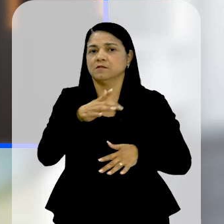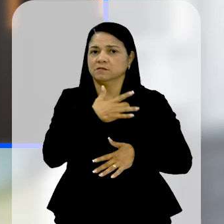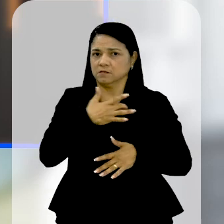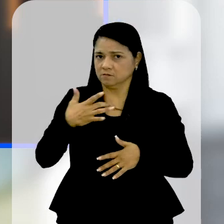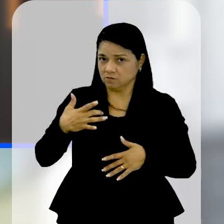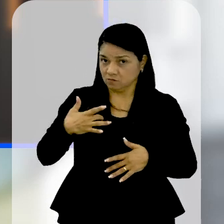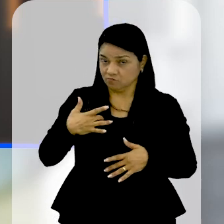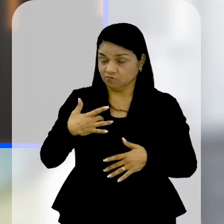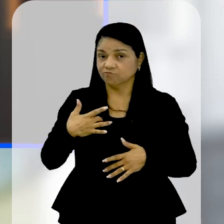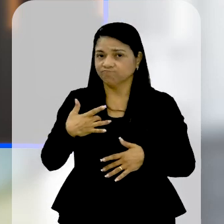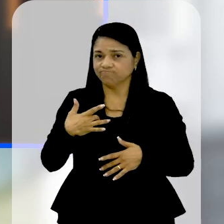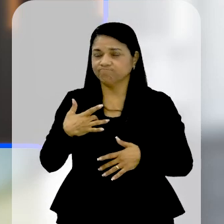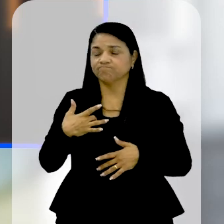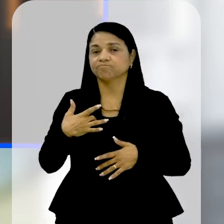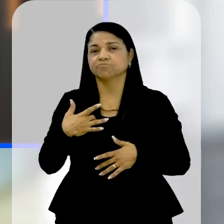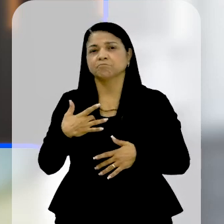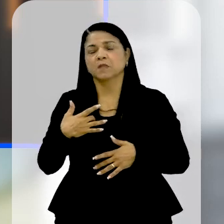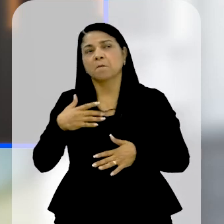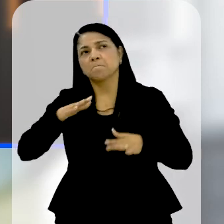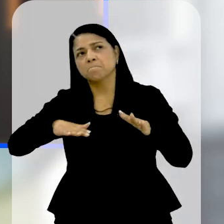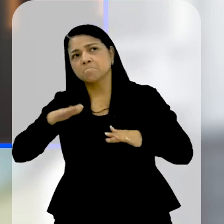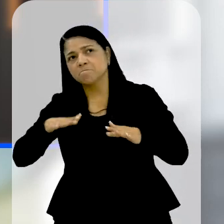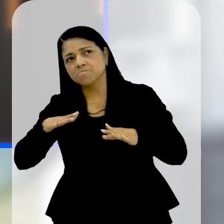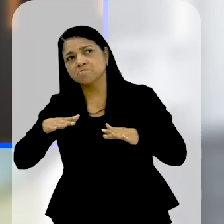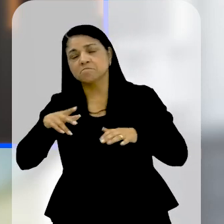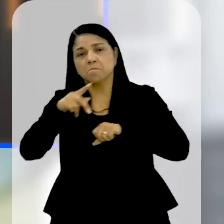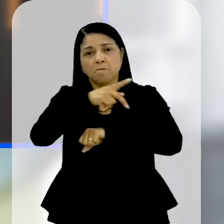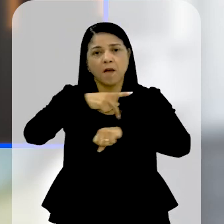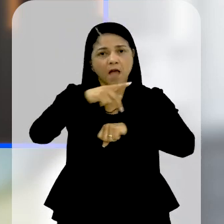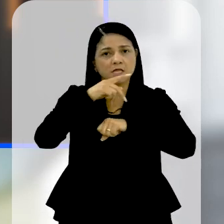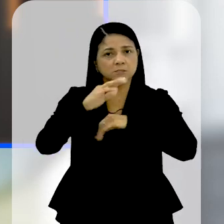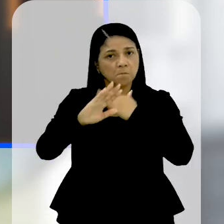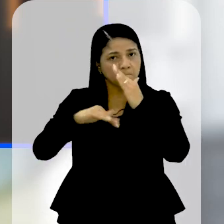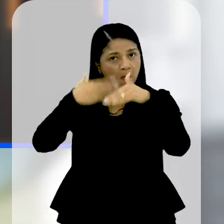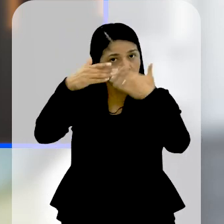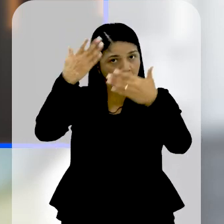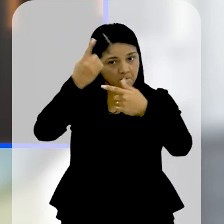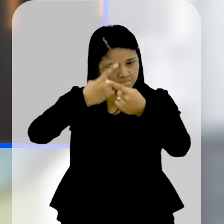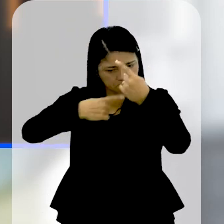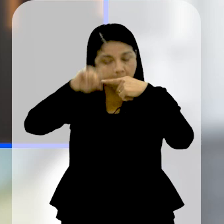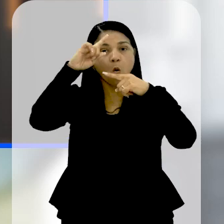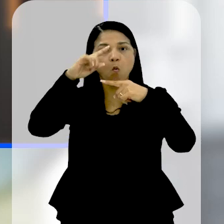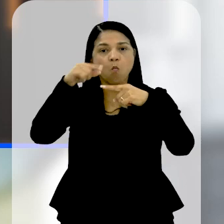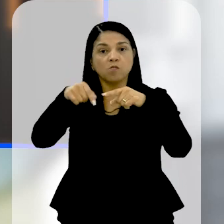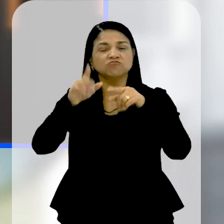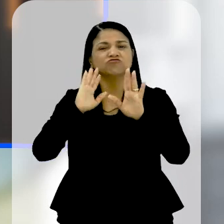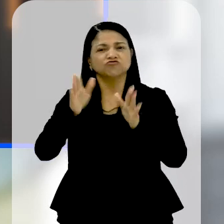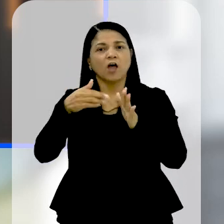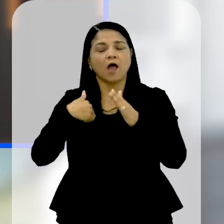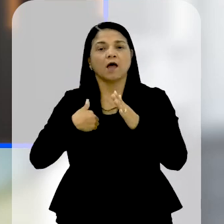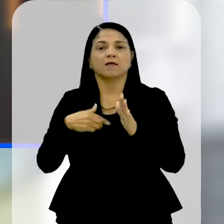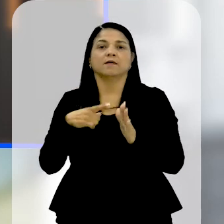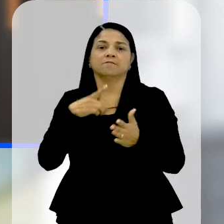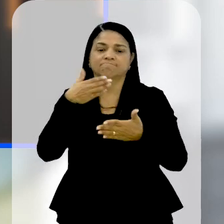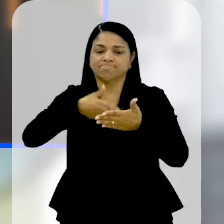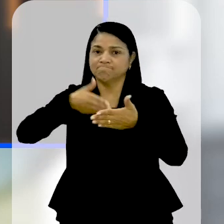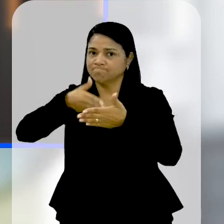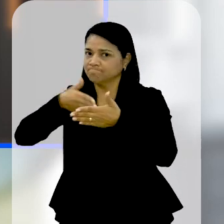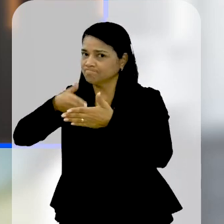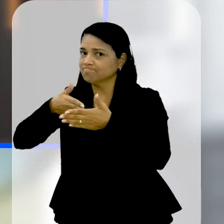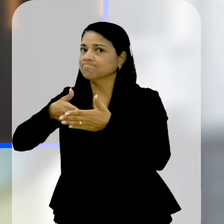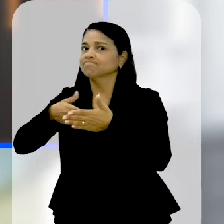saúde, e me parece que talvez em países mais desenvolvidos já haja essa restrição